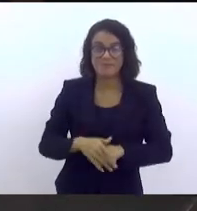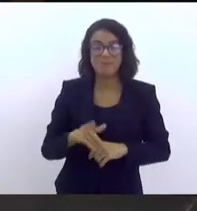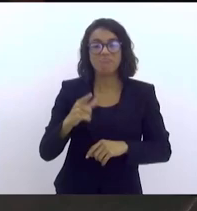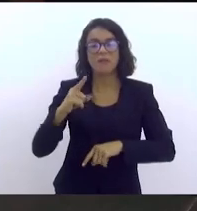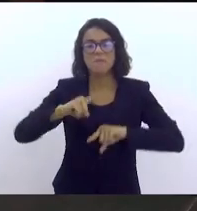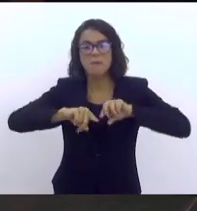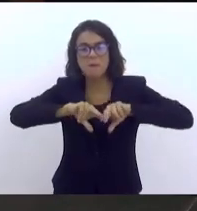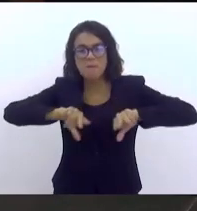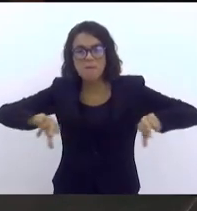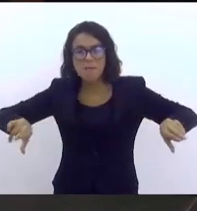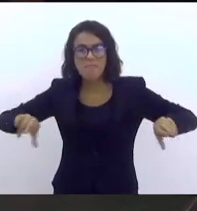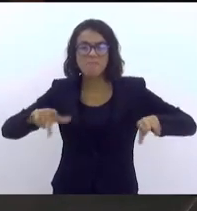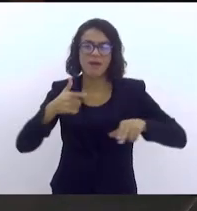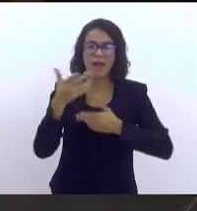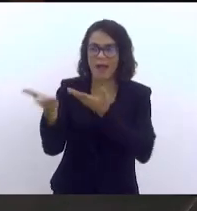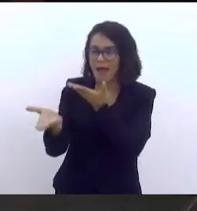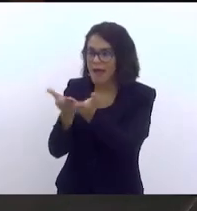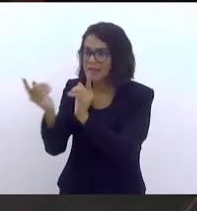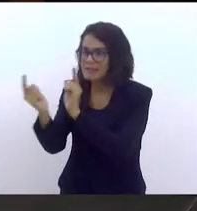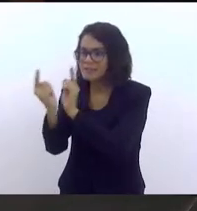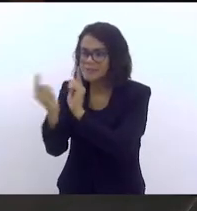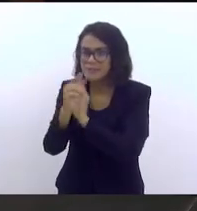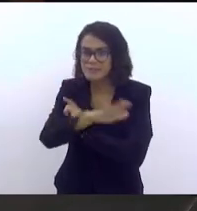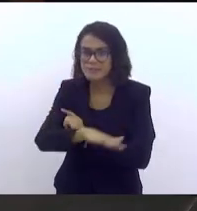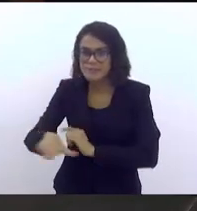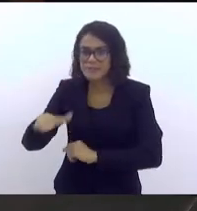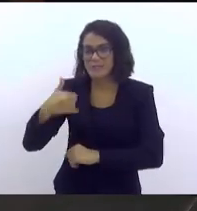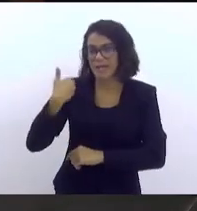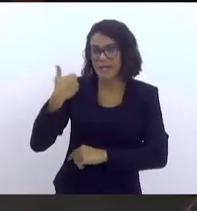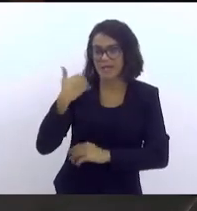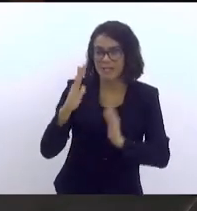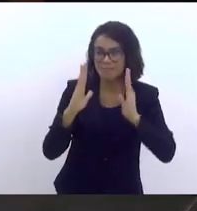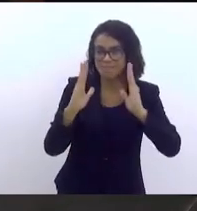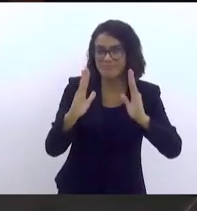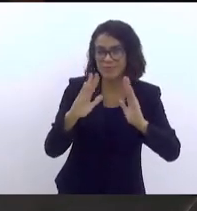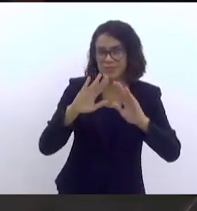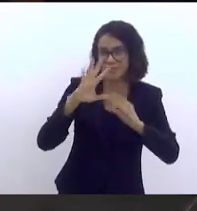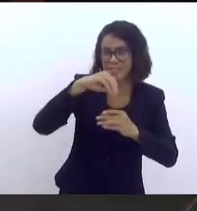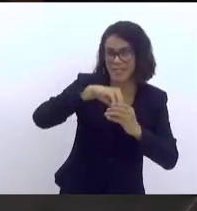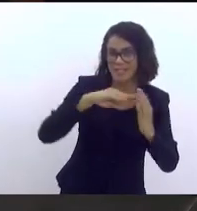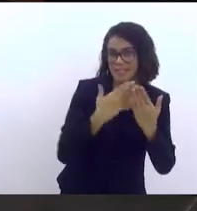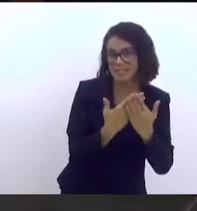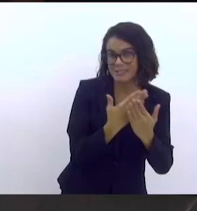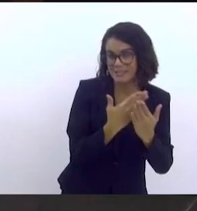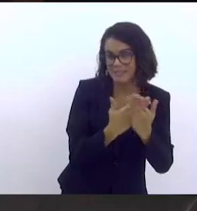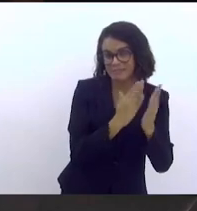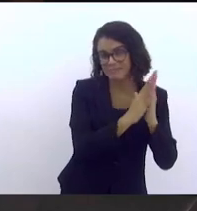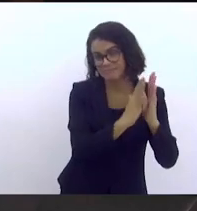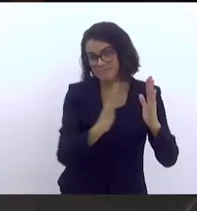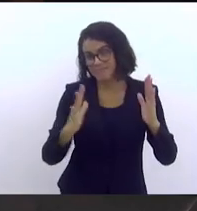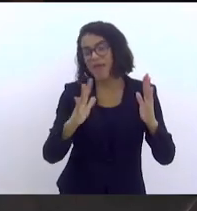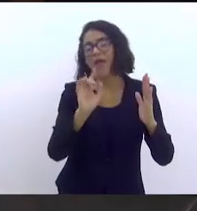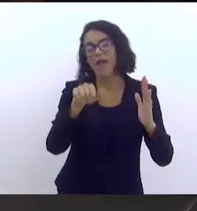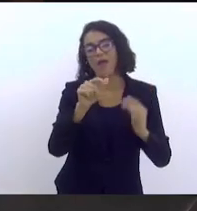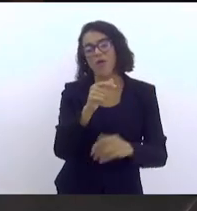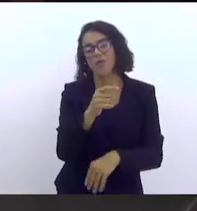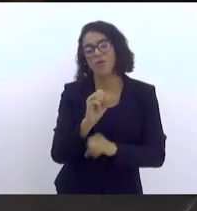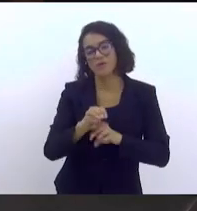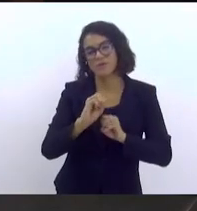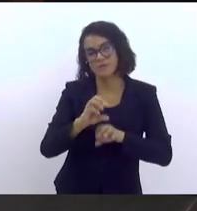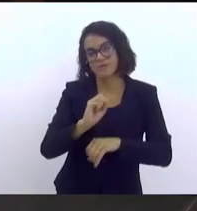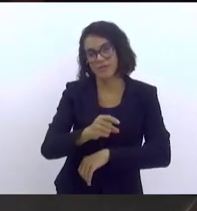suficientes para atendimento de crianças em idade escolar dentro desse segmento que é o ensino